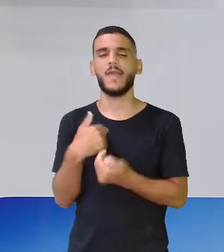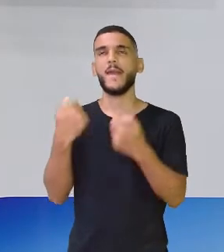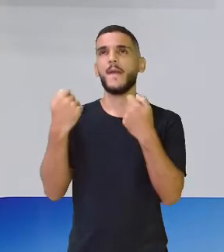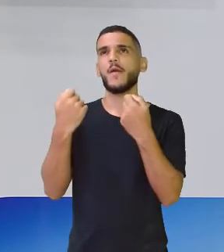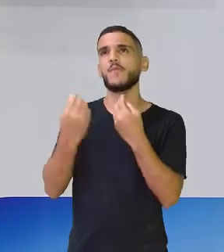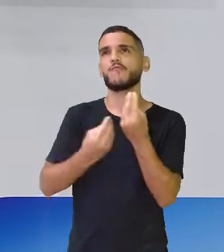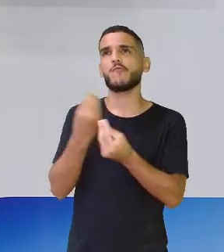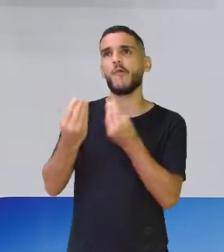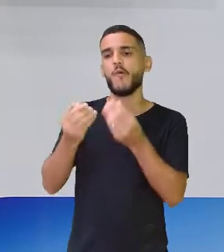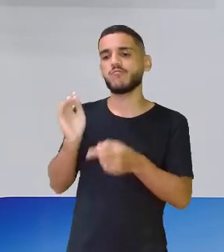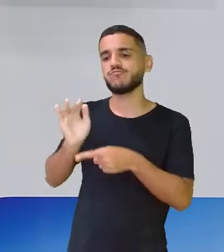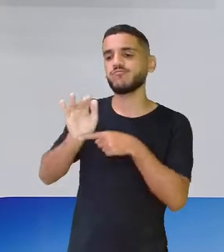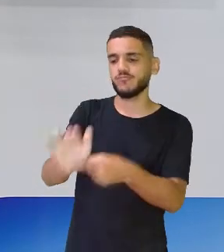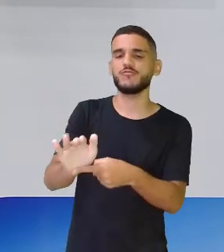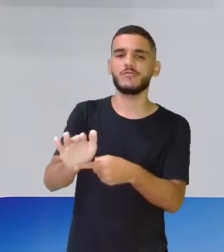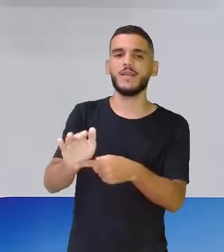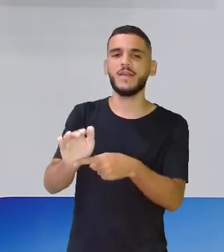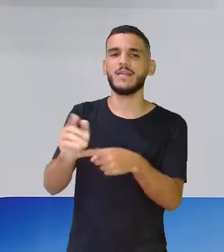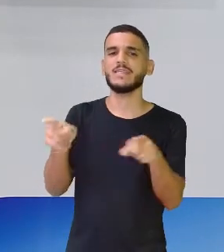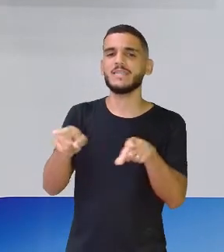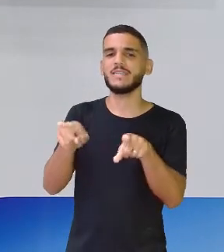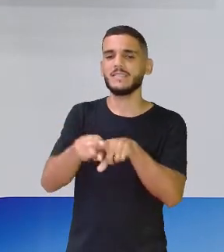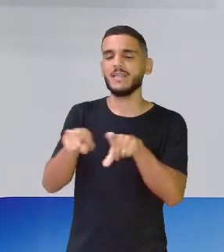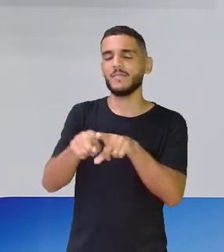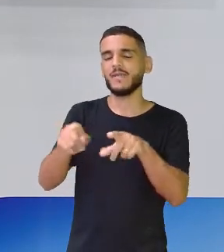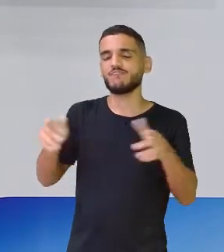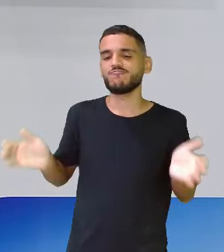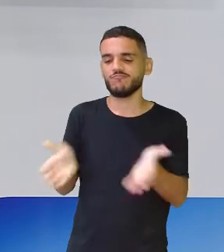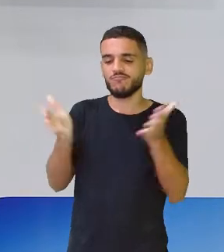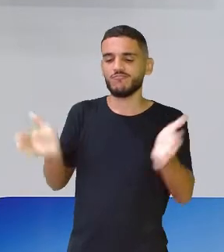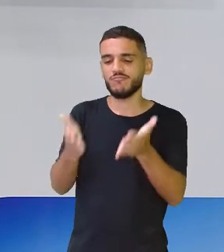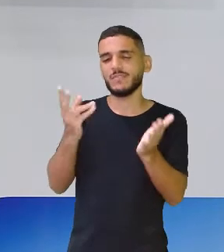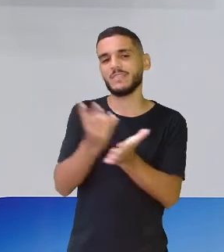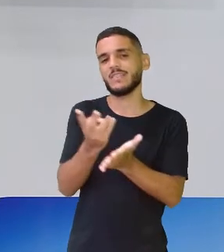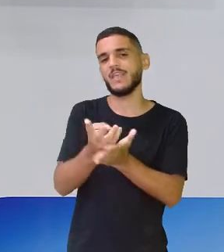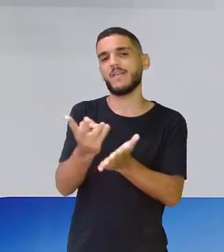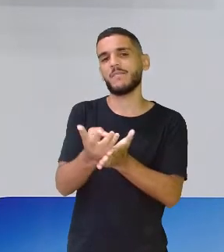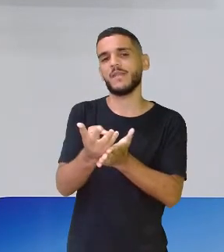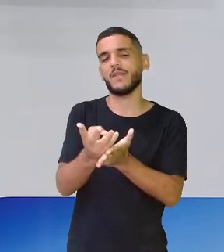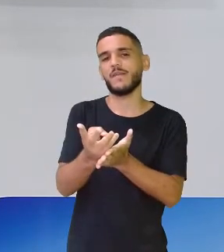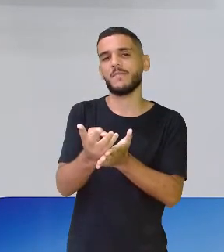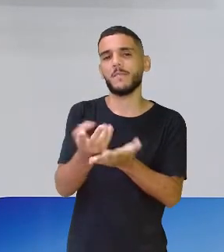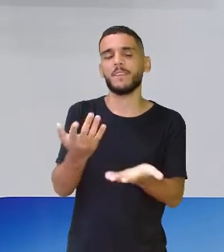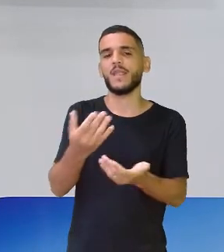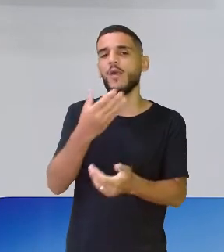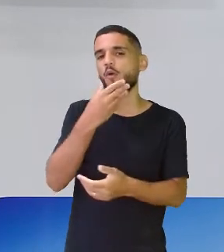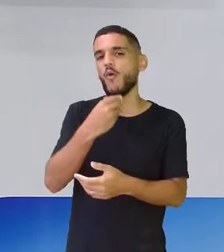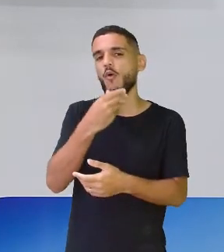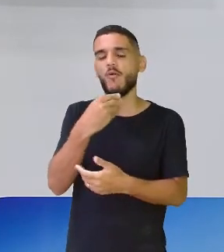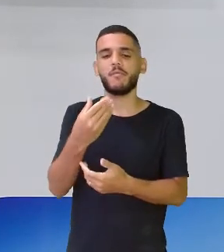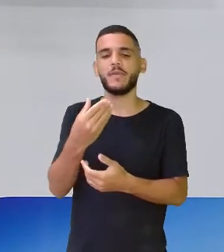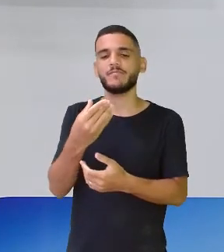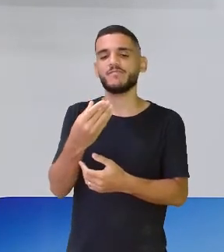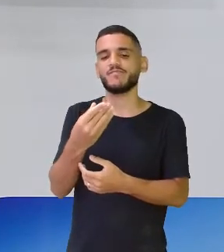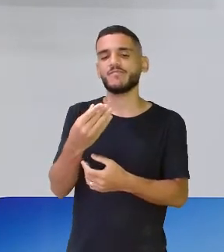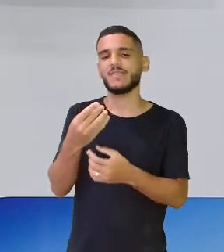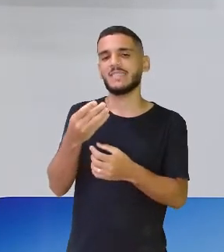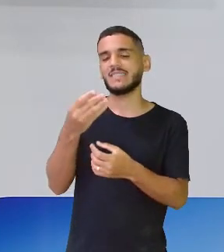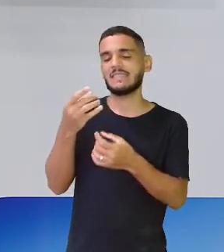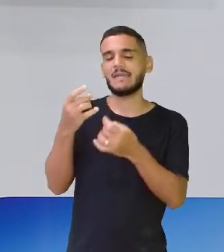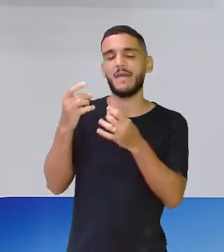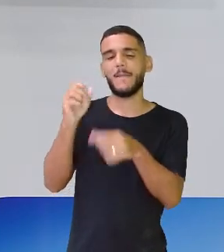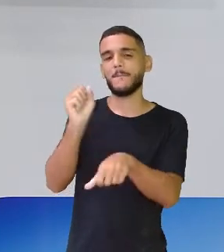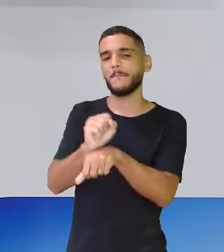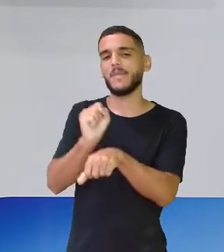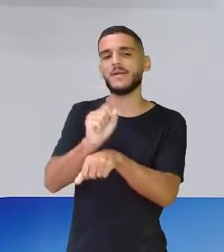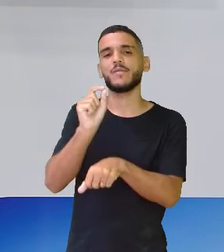contribuindo com eles. Vamos estar incentivando para que eles larguem hábitos perniciosos como o tabagismo, né, fumar.